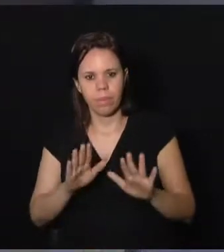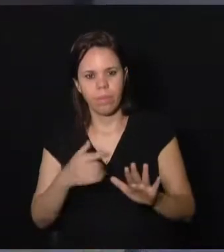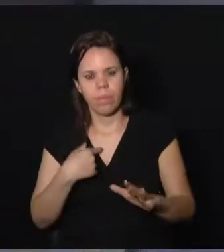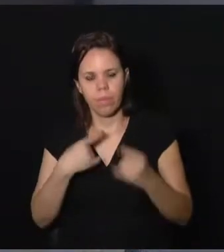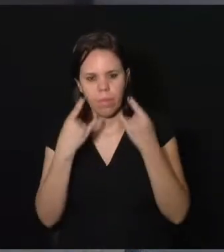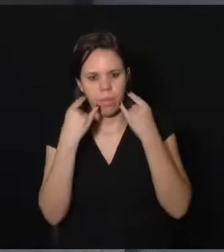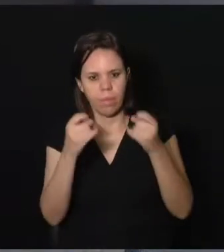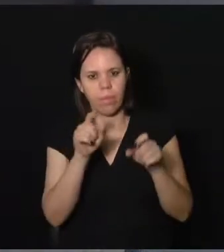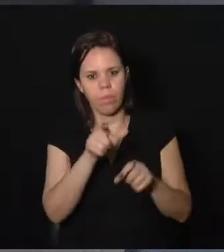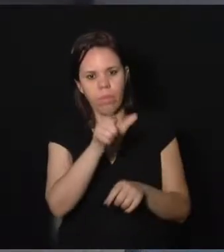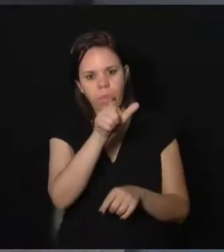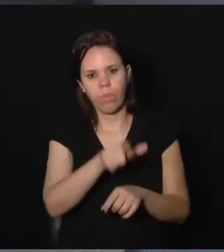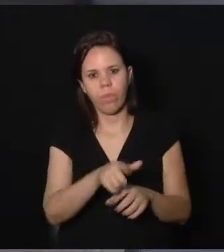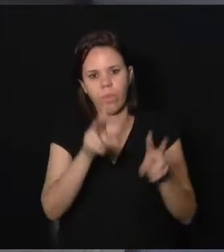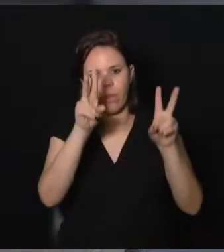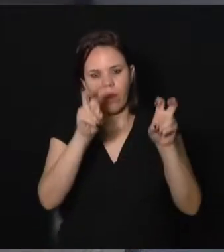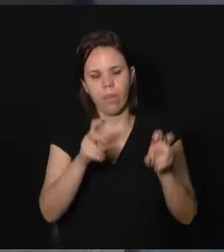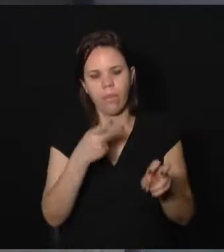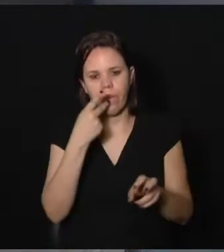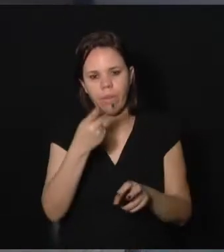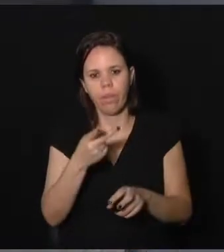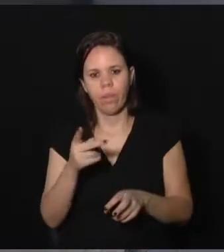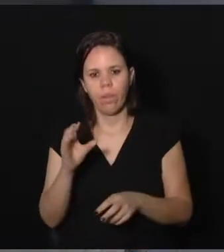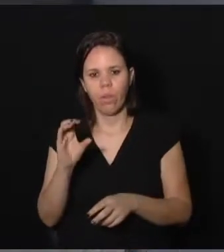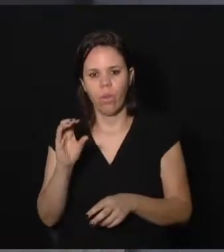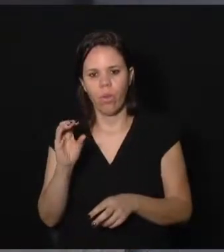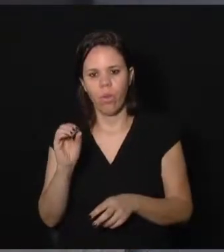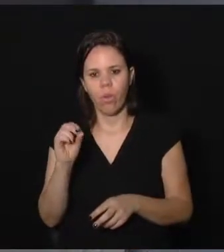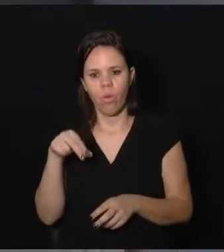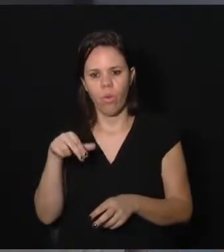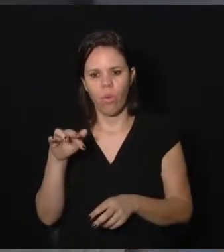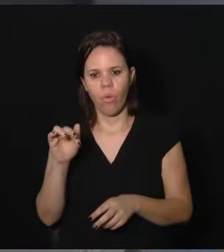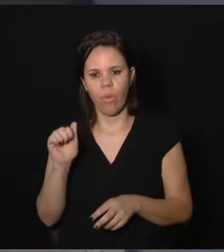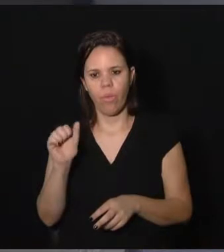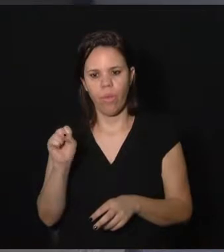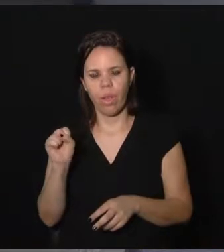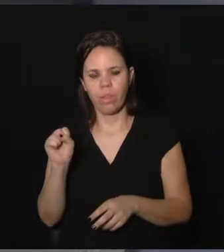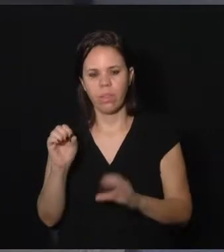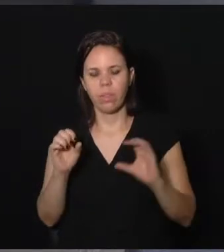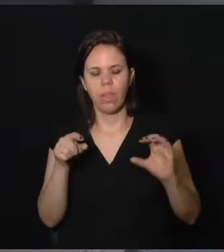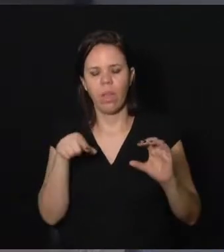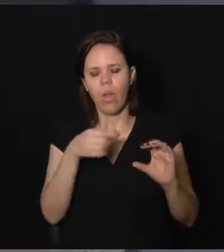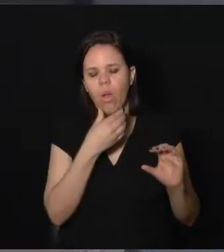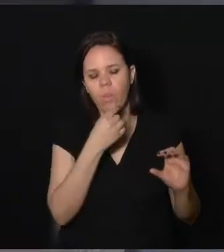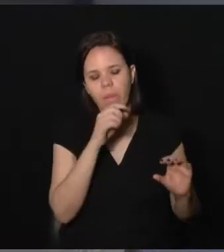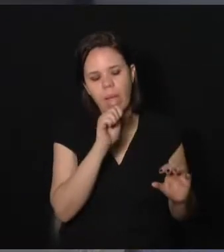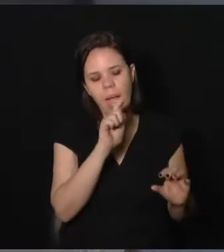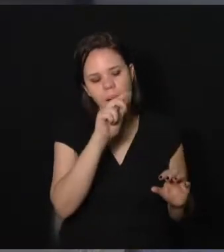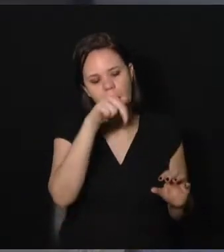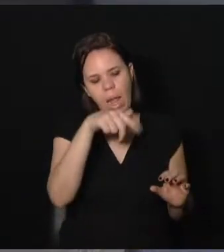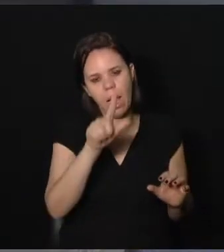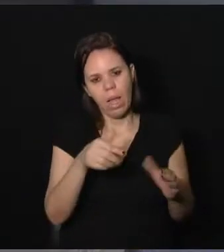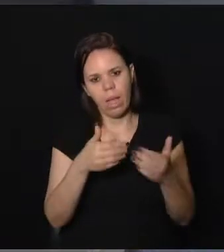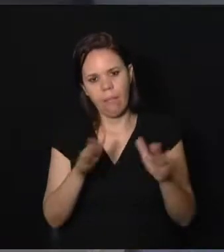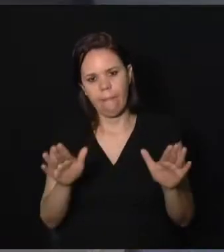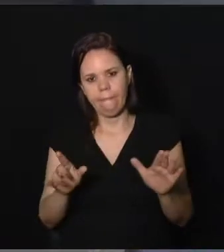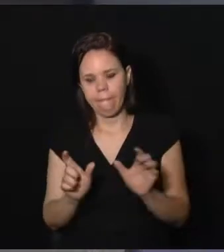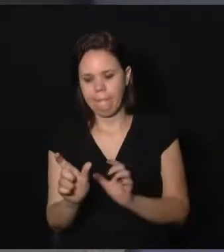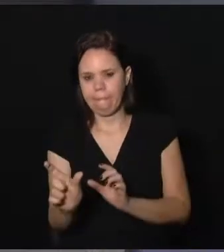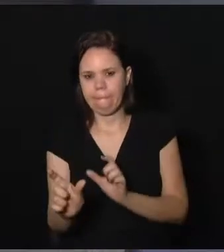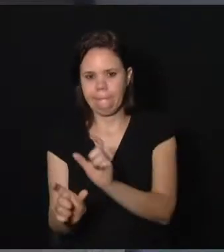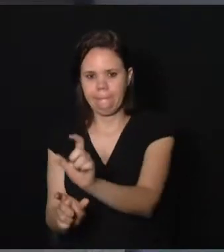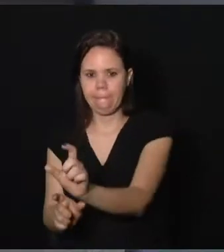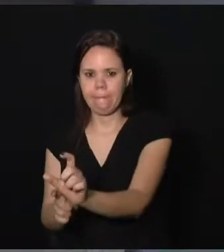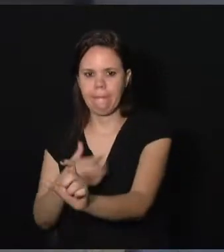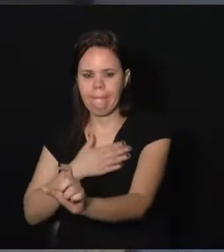interessou esse CONFAS que você falou, Alan, porque você falou que é aberto. Eu realmente vou deixar um cartão com você,